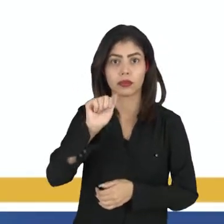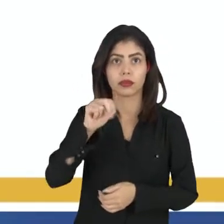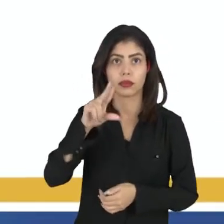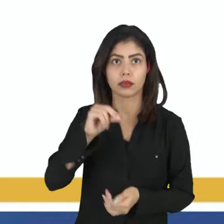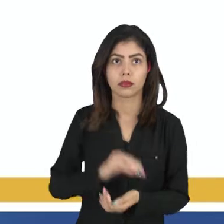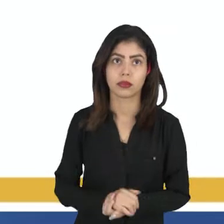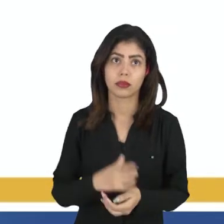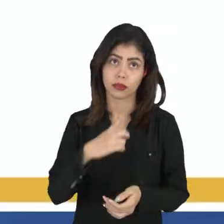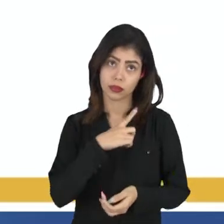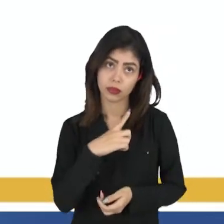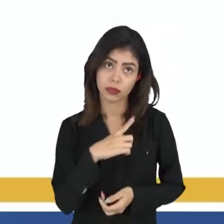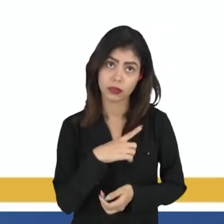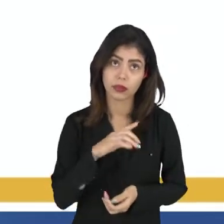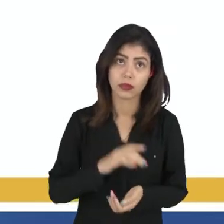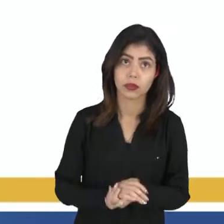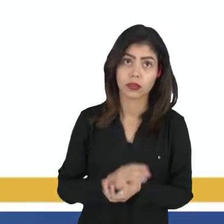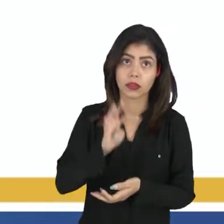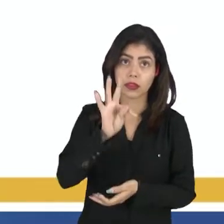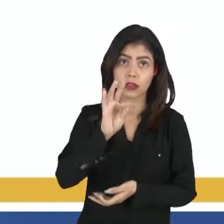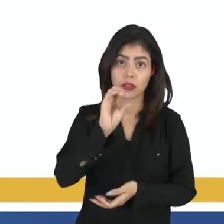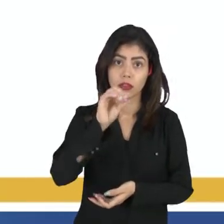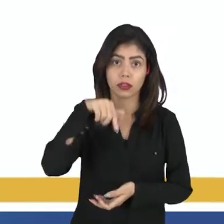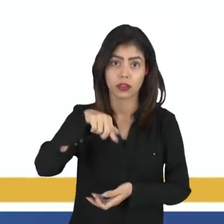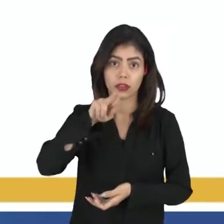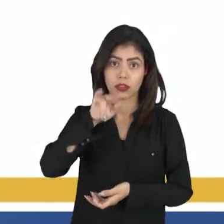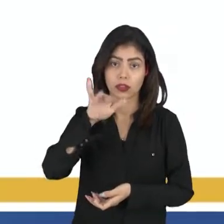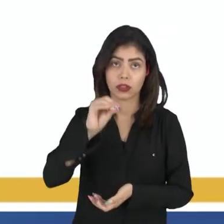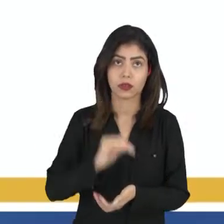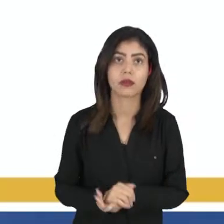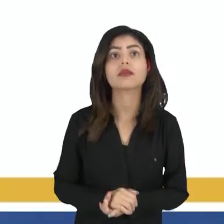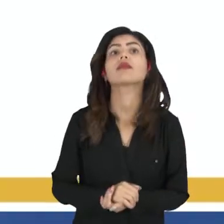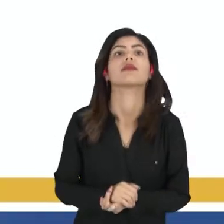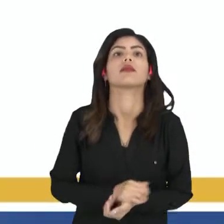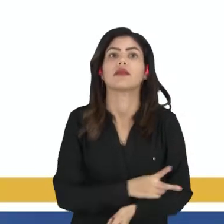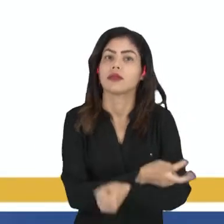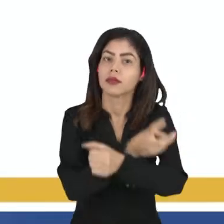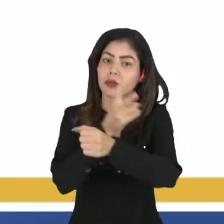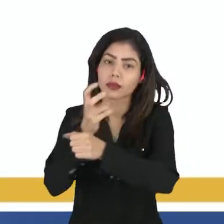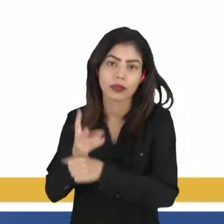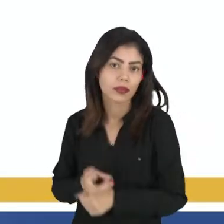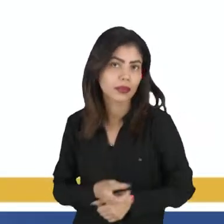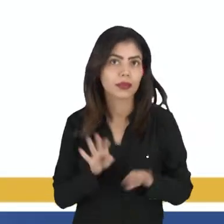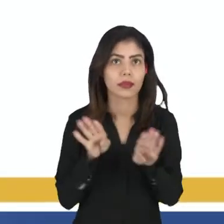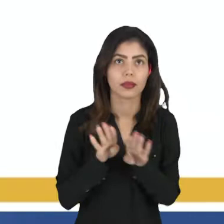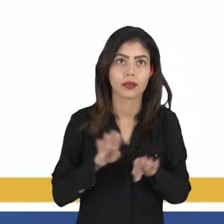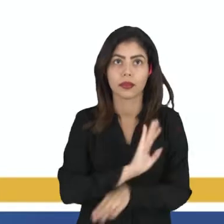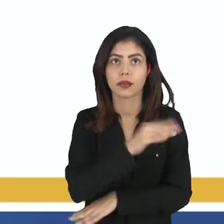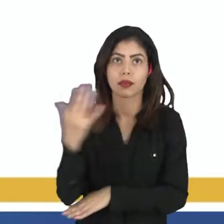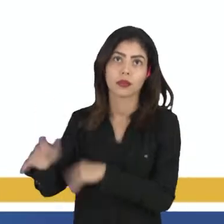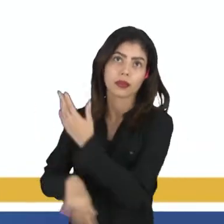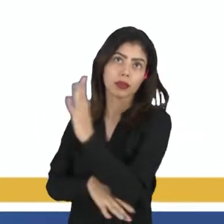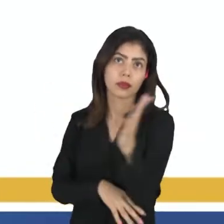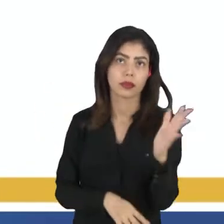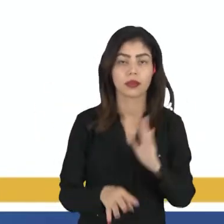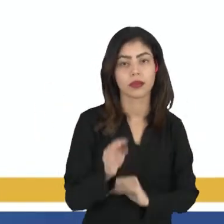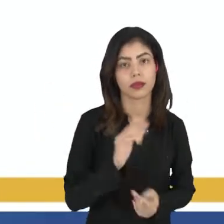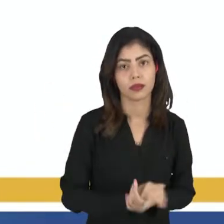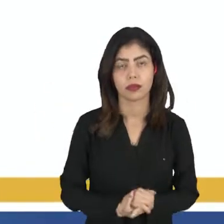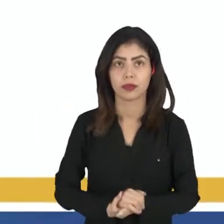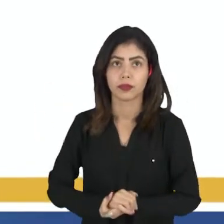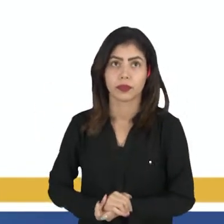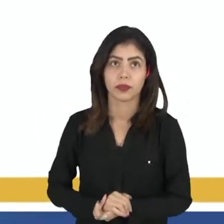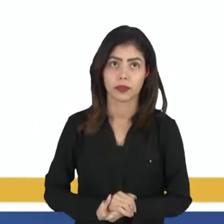Tóquio. E aí vocês vão ver grupos de artistas que exploram essa relação da natureza por meio da